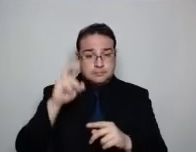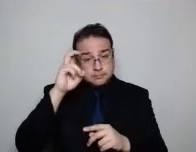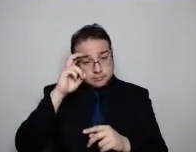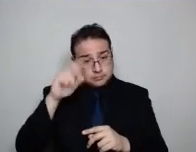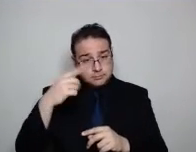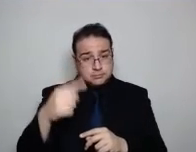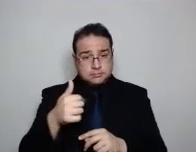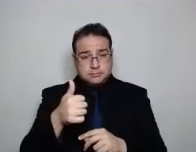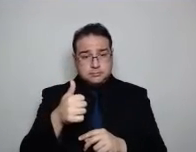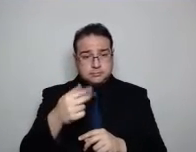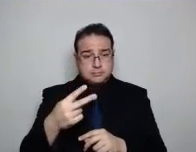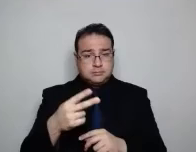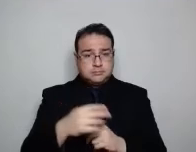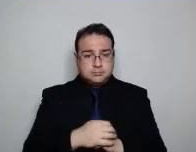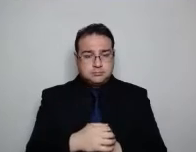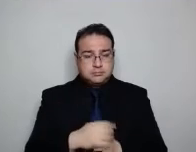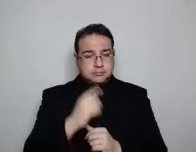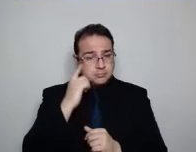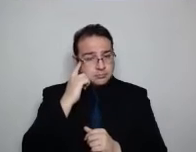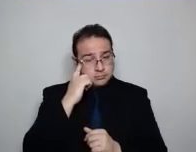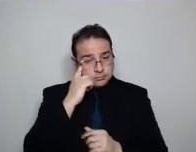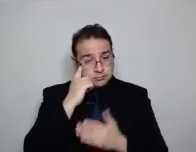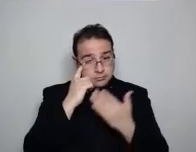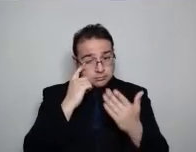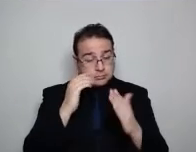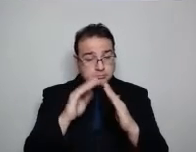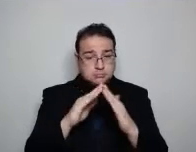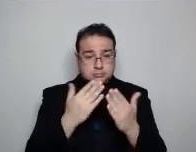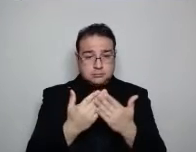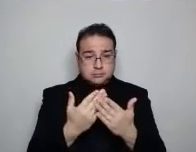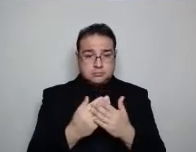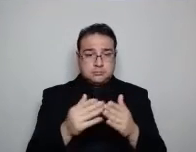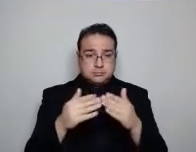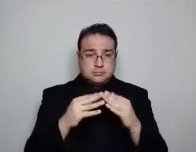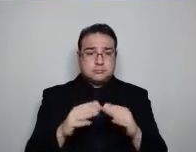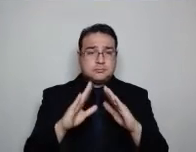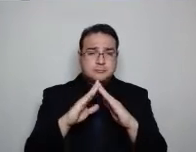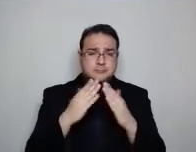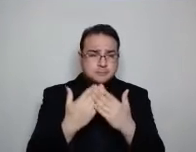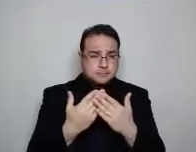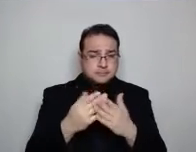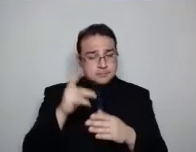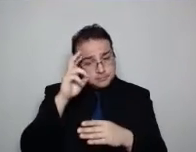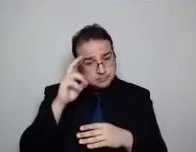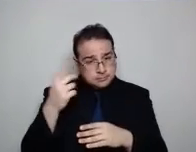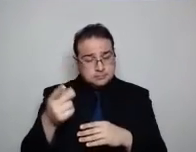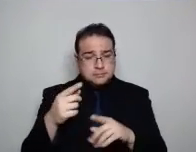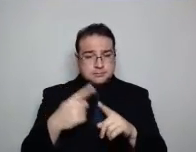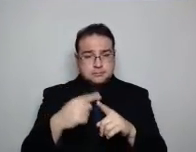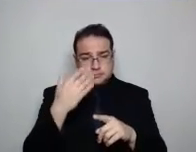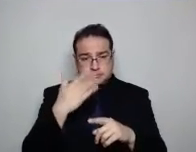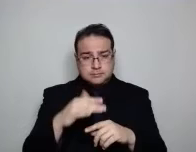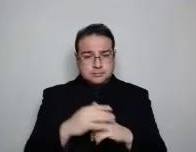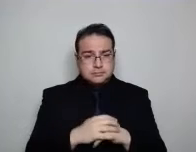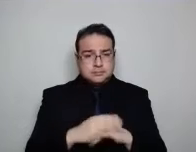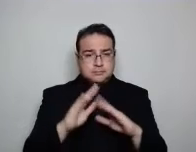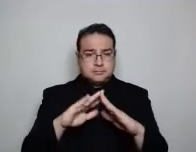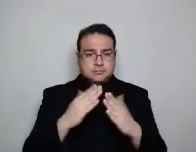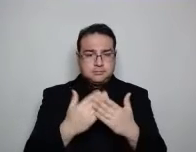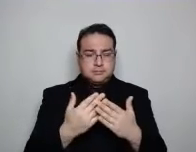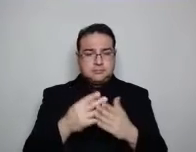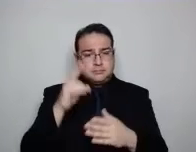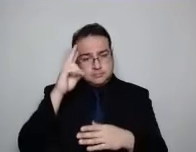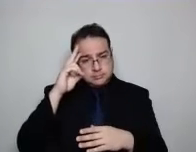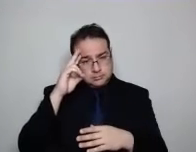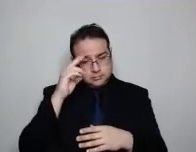segunda, entregando a escola, pegando a escola na quinta-feira e entregando as crianças na escola na segunda-feira.